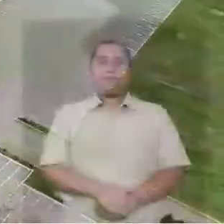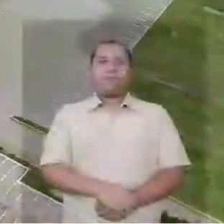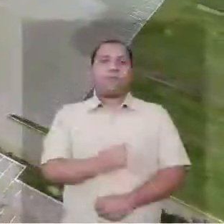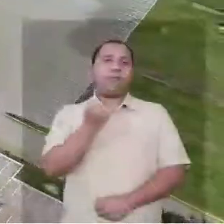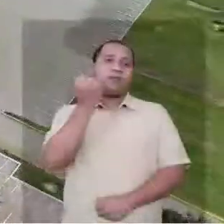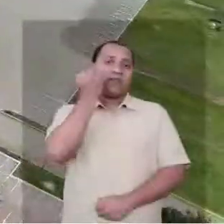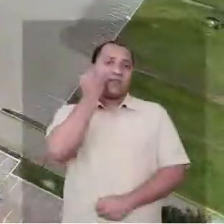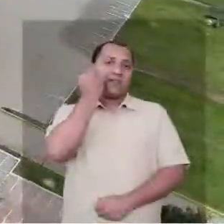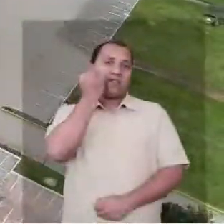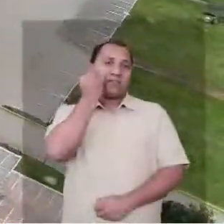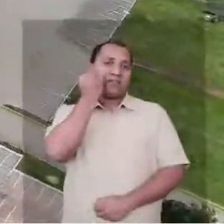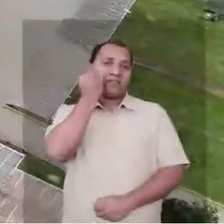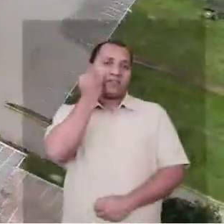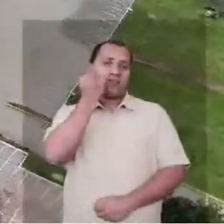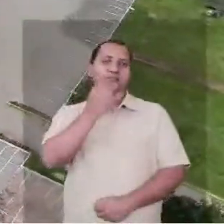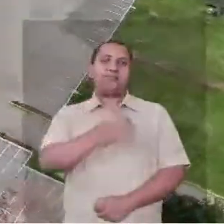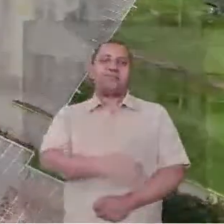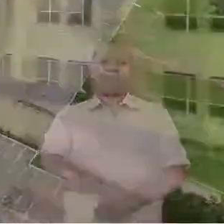Itaqui.